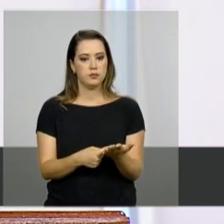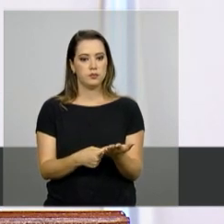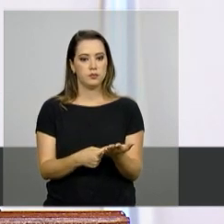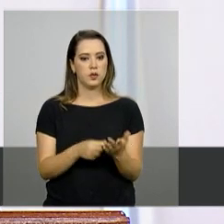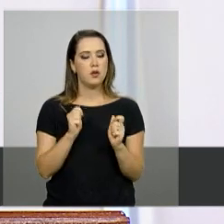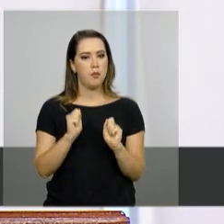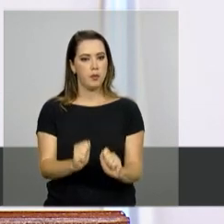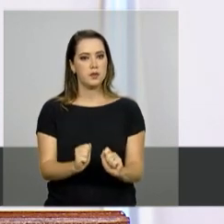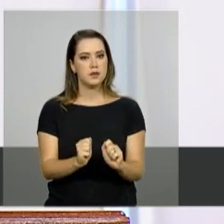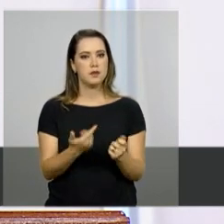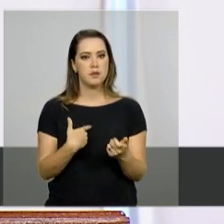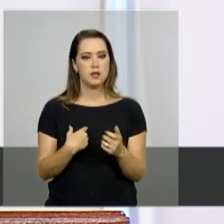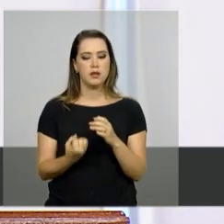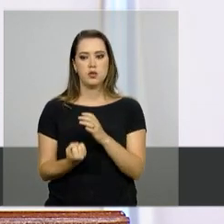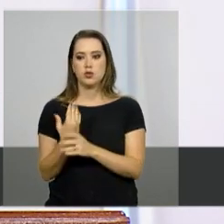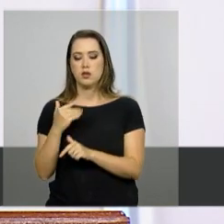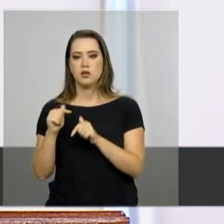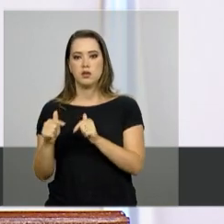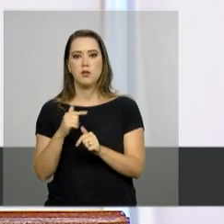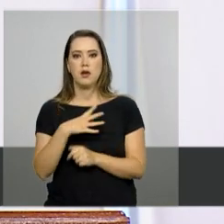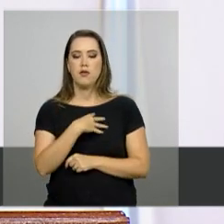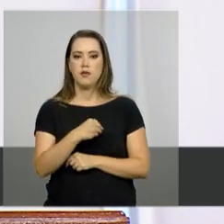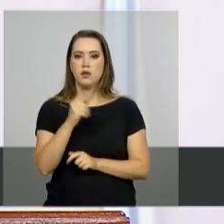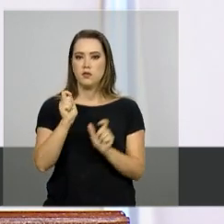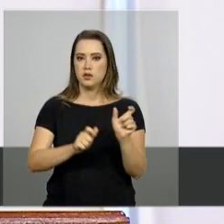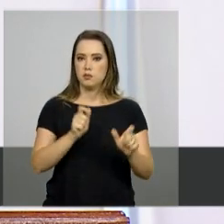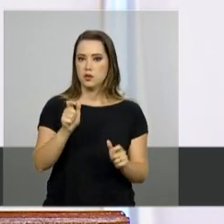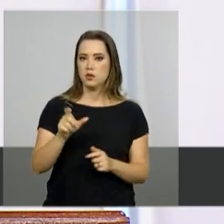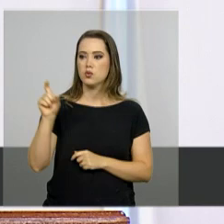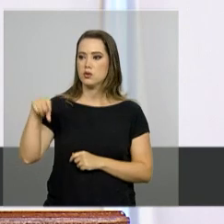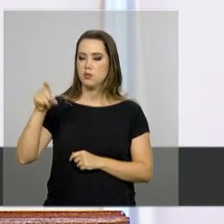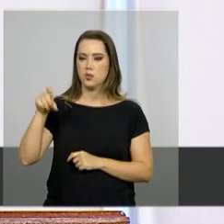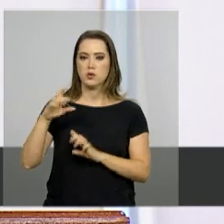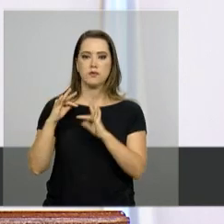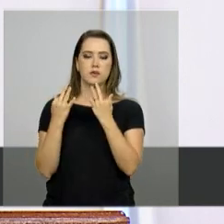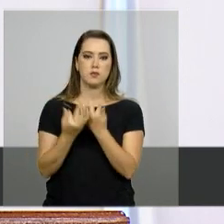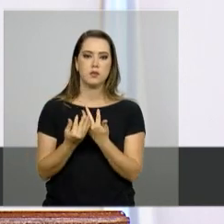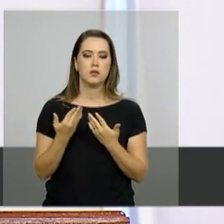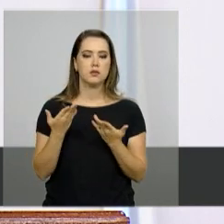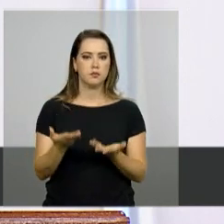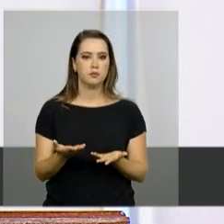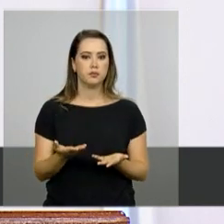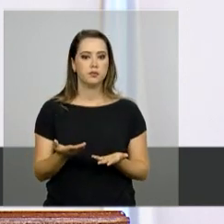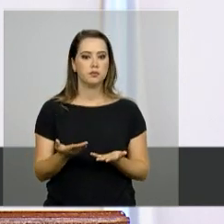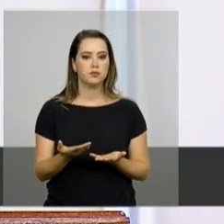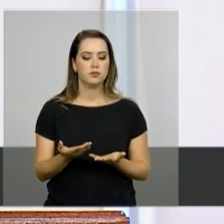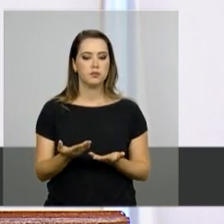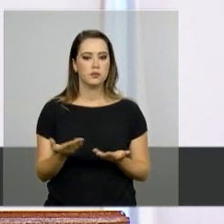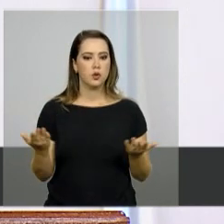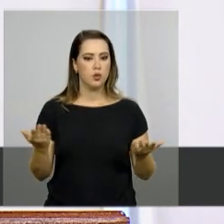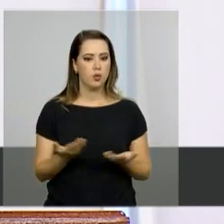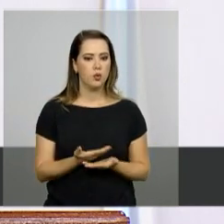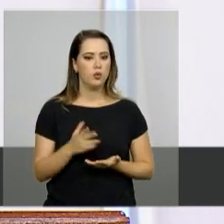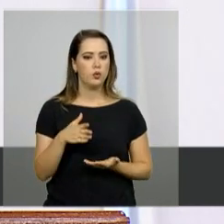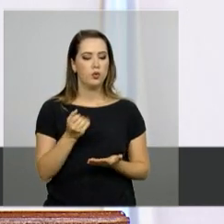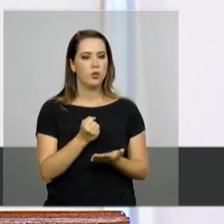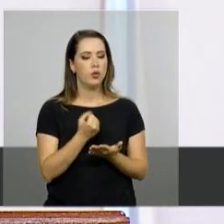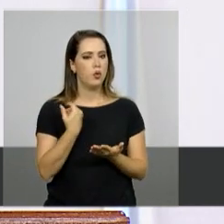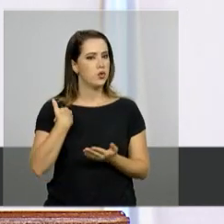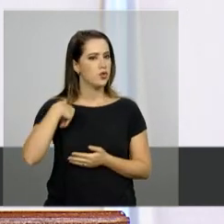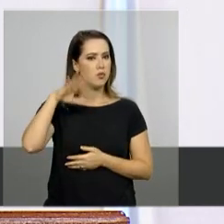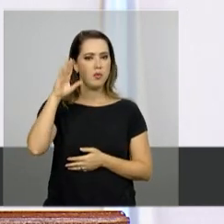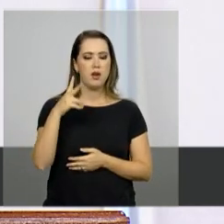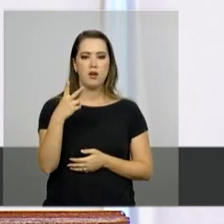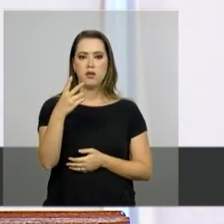possibilidade de empregar filhos daqueles que são bolsistas a família e hoje acho que ultrapassa a